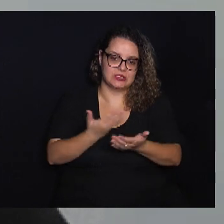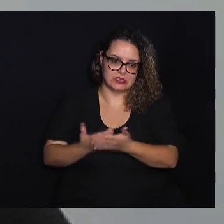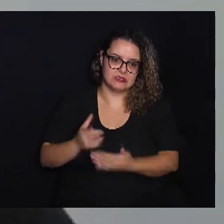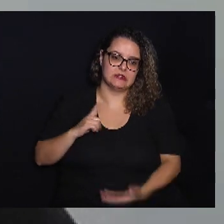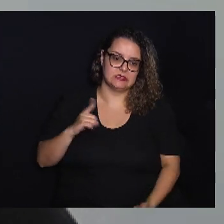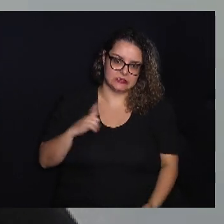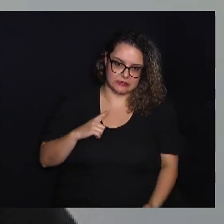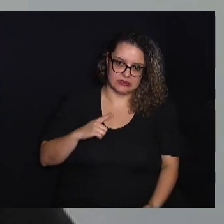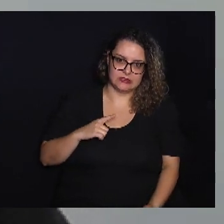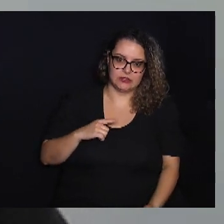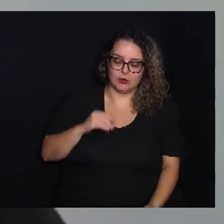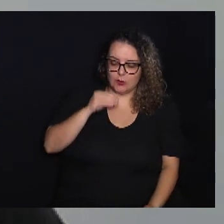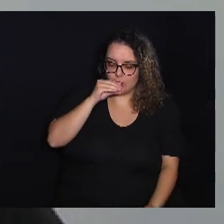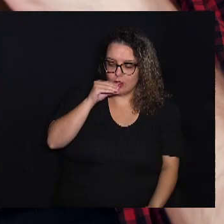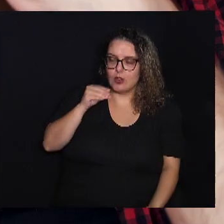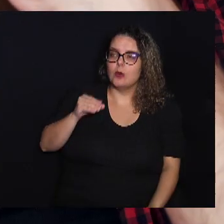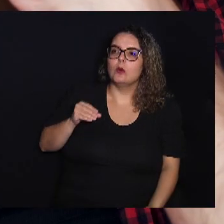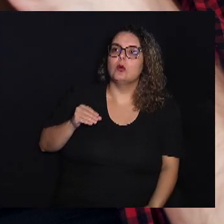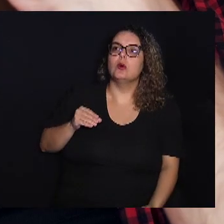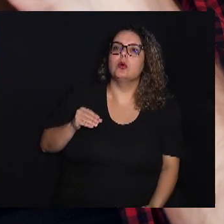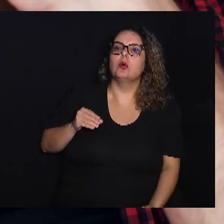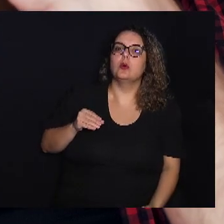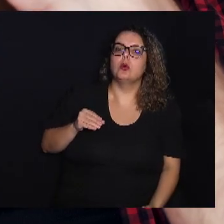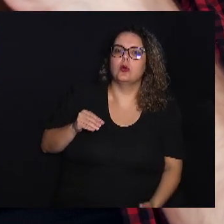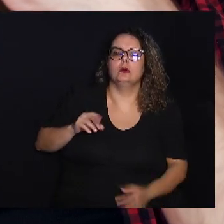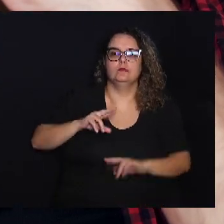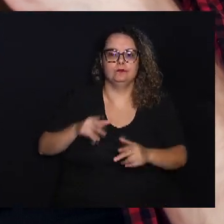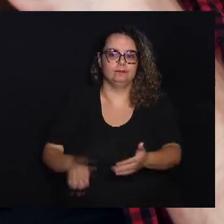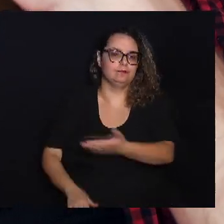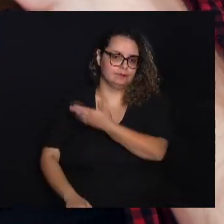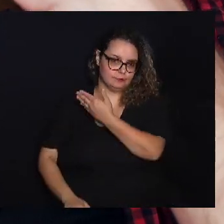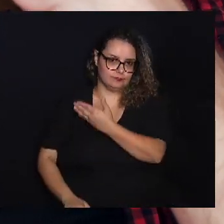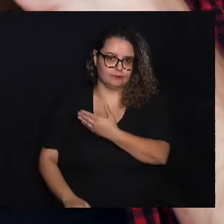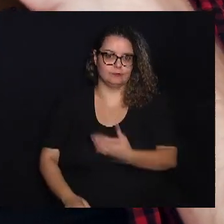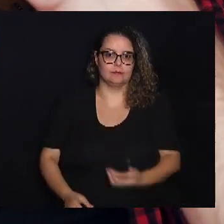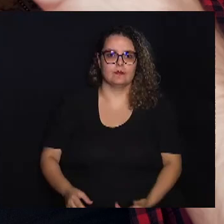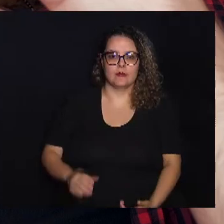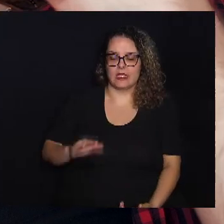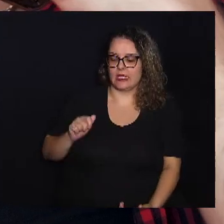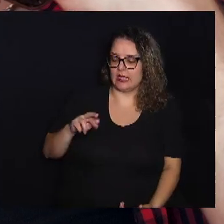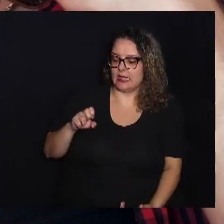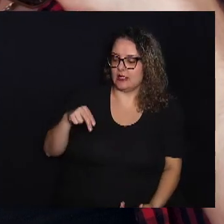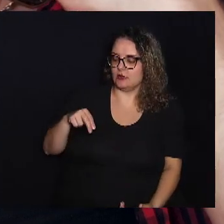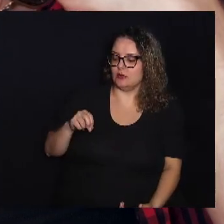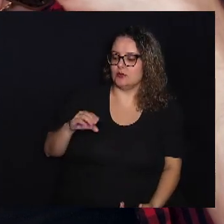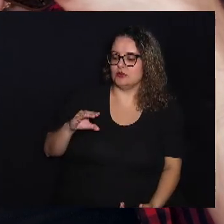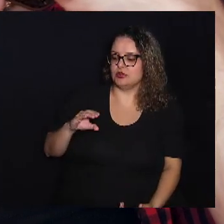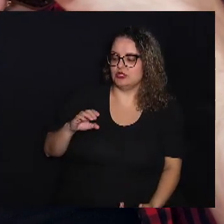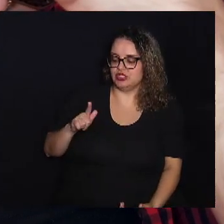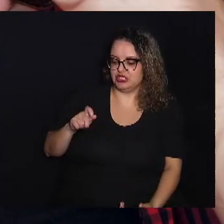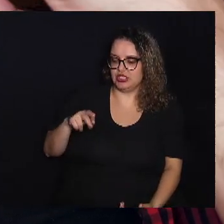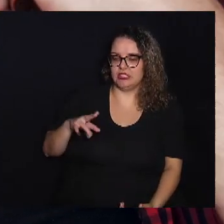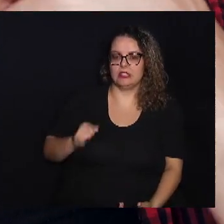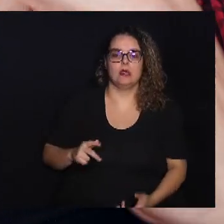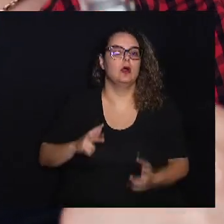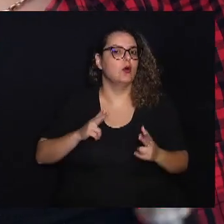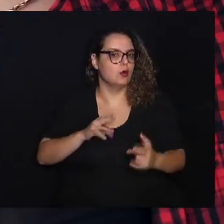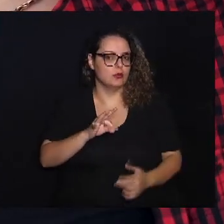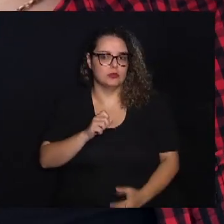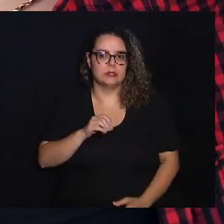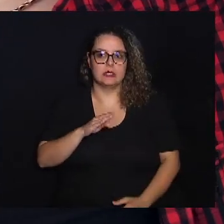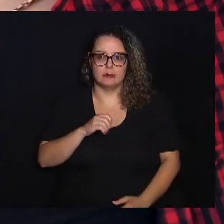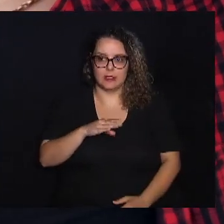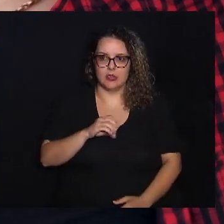cigarros eletrônicos eles têm várias substâncias carcinogênicas, né? Tanto quanto o tabaco, tá?